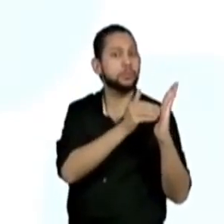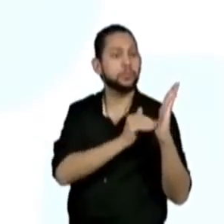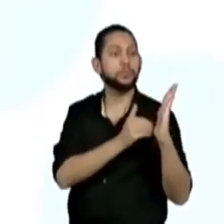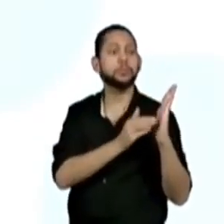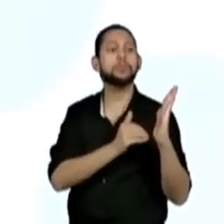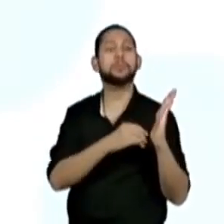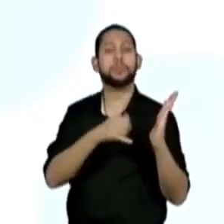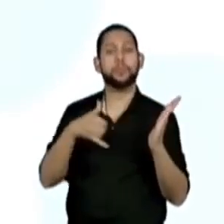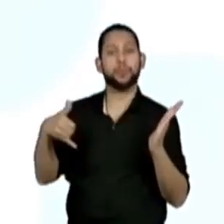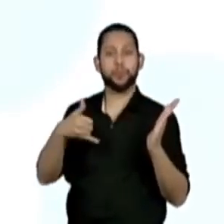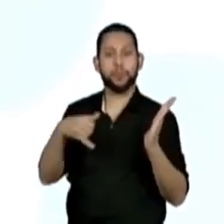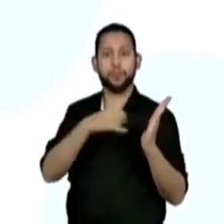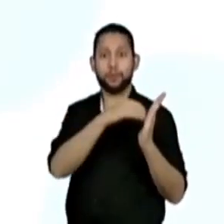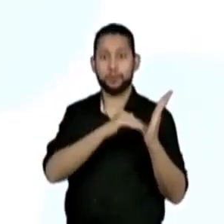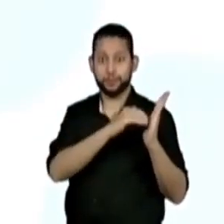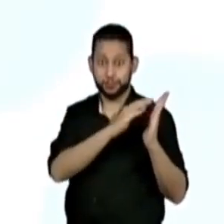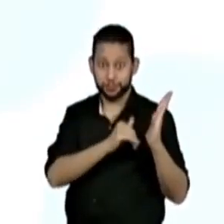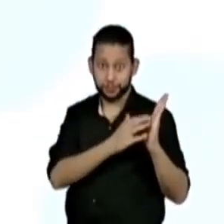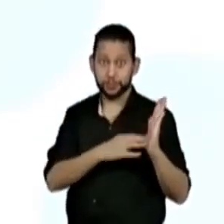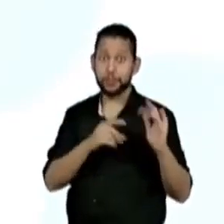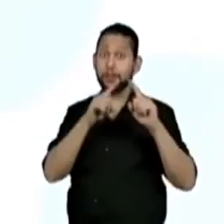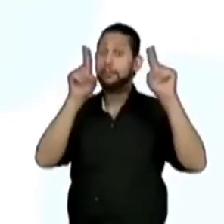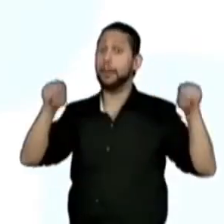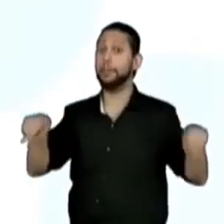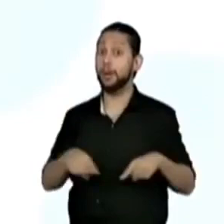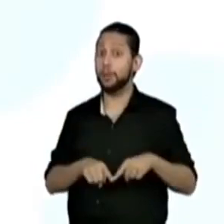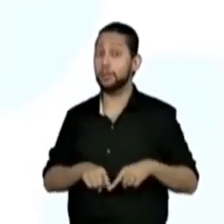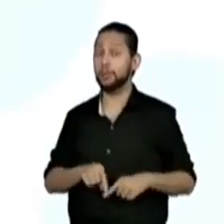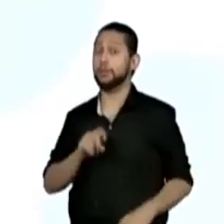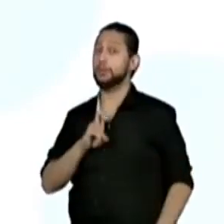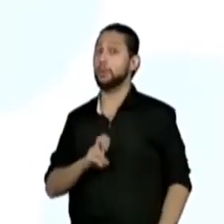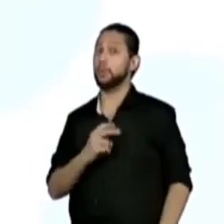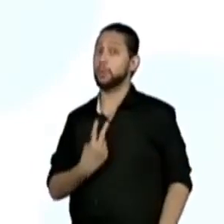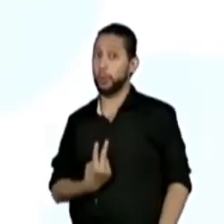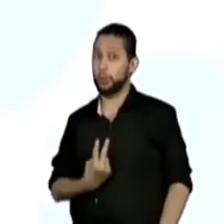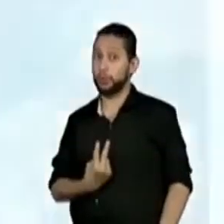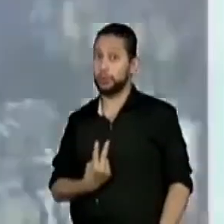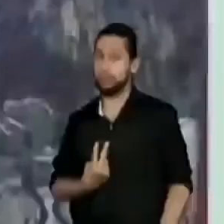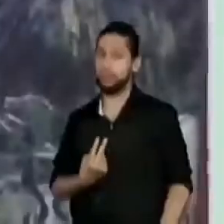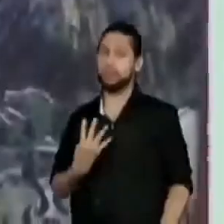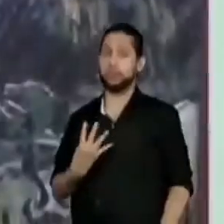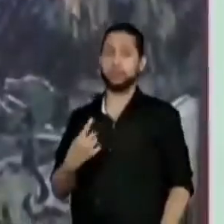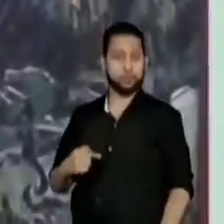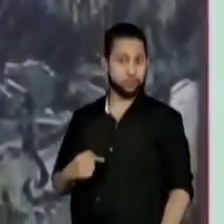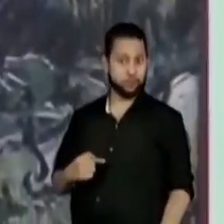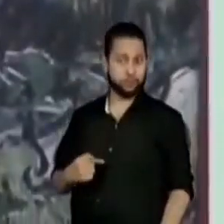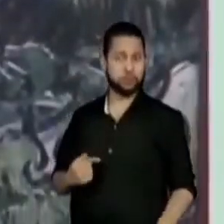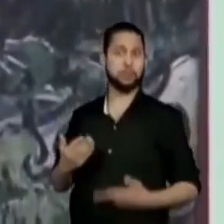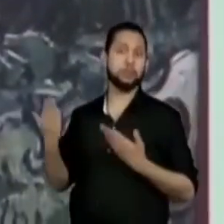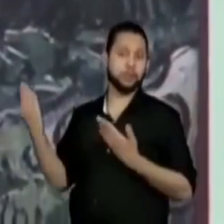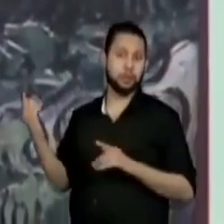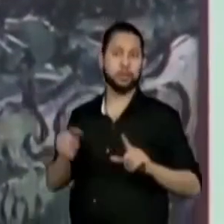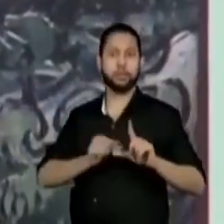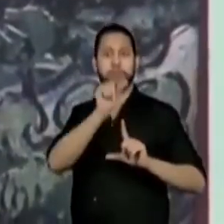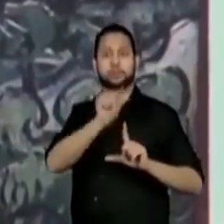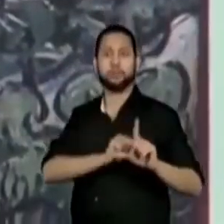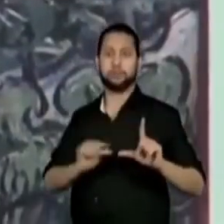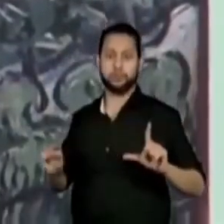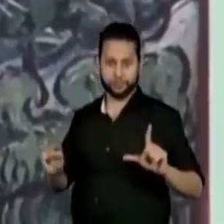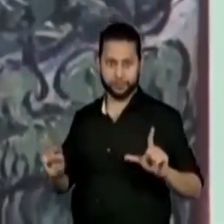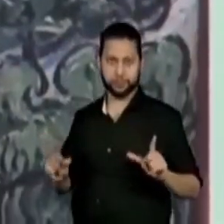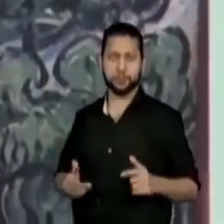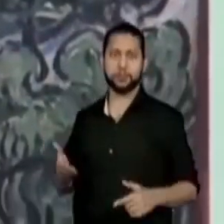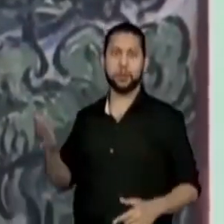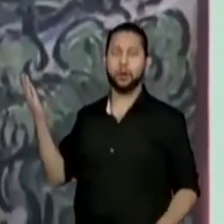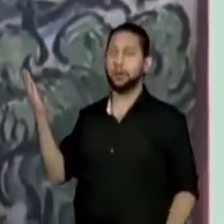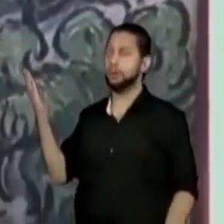por 47 cm certo então esse aqui é o que a ficha técnica da da nossa obra